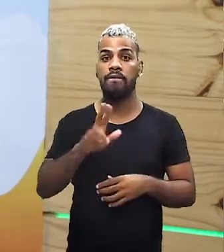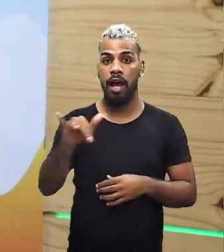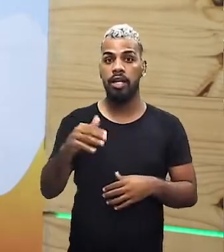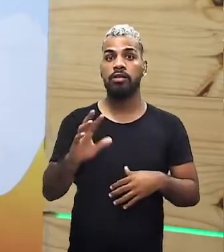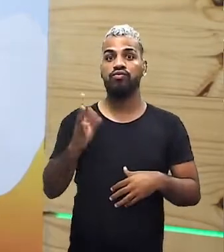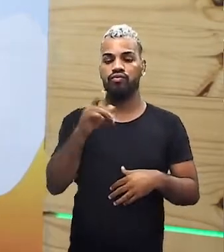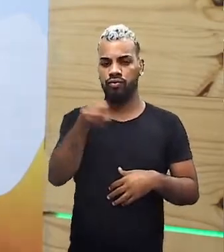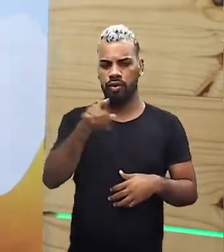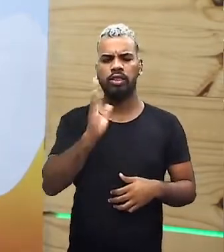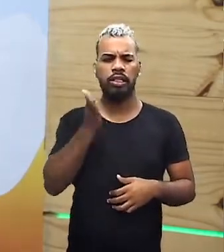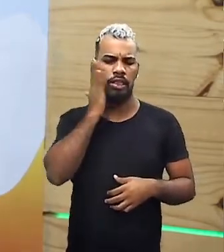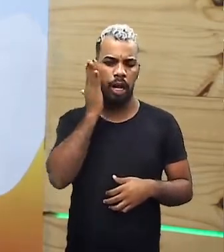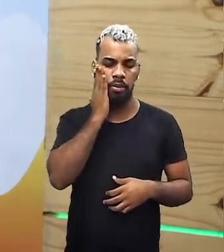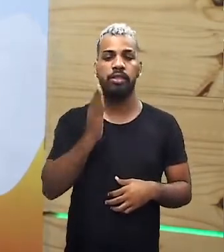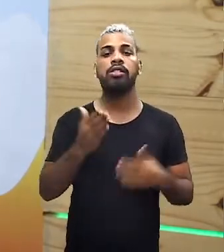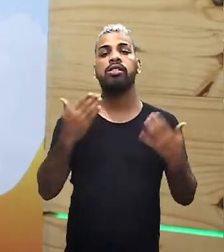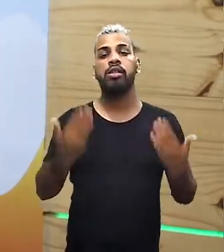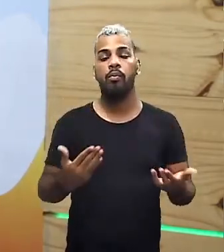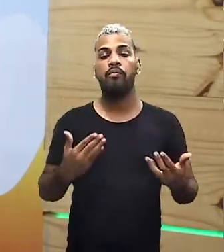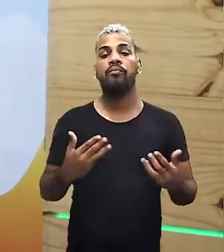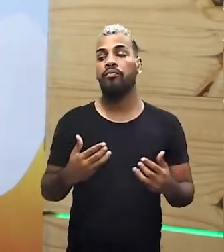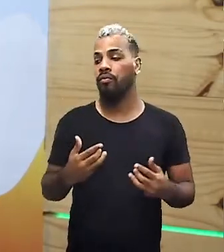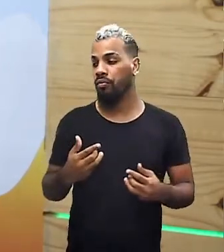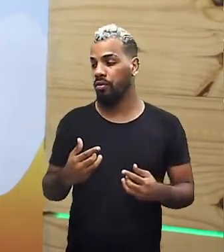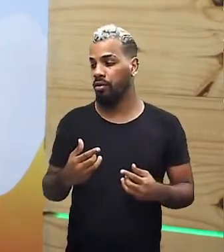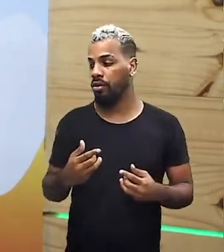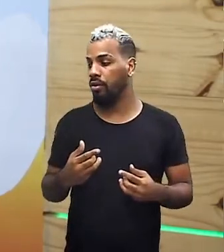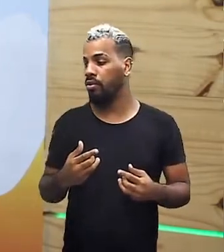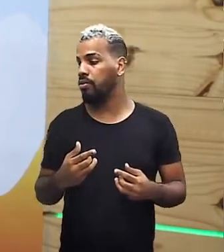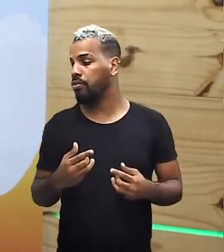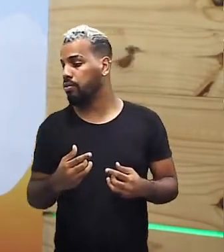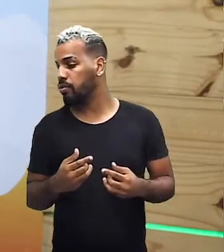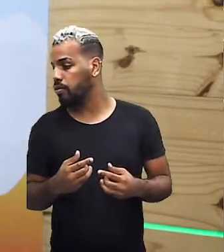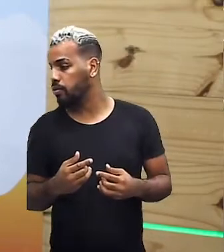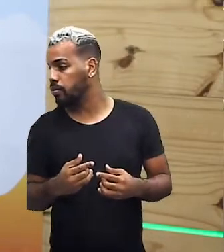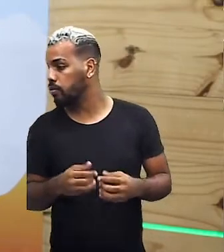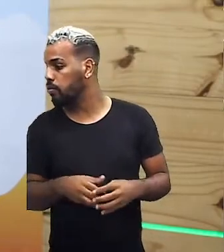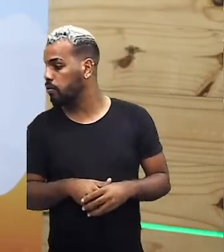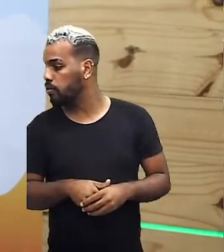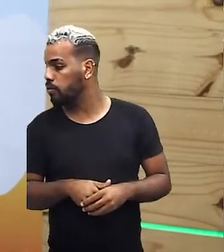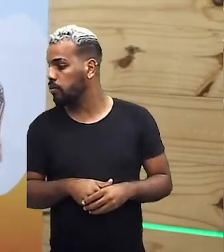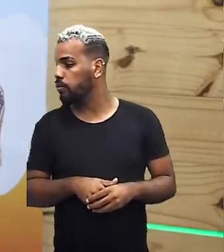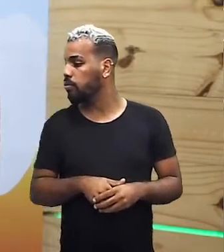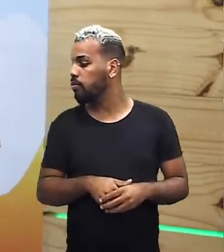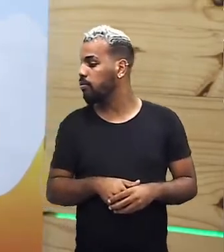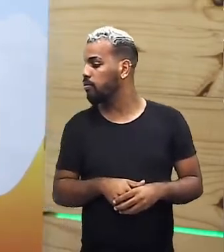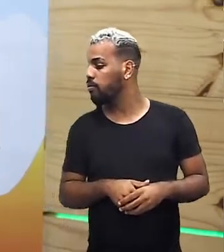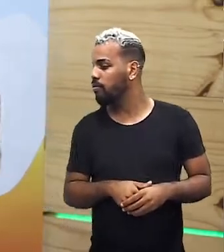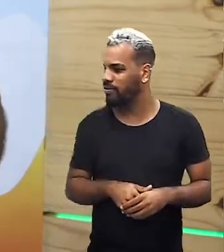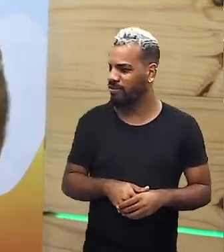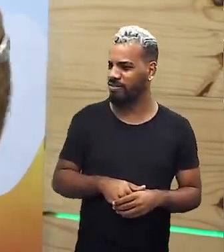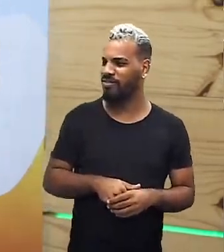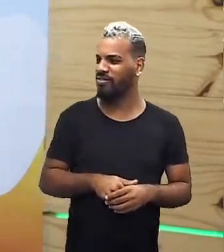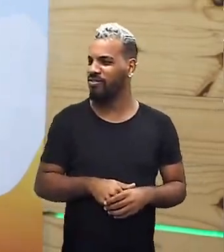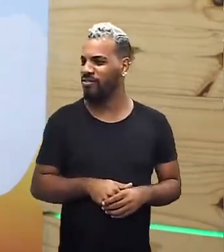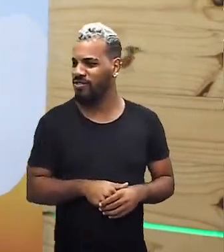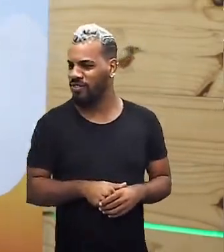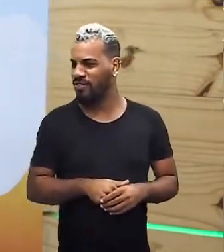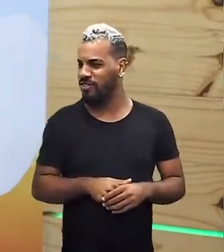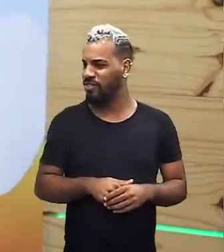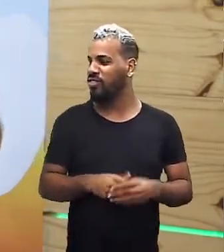tá? Você já sabe, né? Então, centra agora nas leituras. Isso é mais importante do que estar decorando